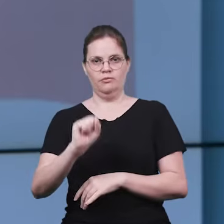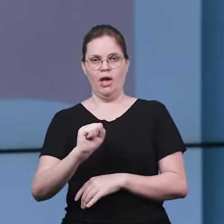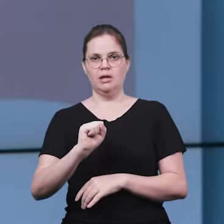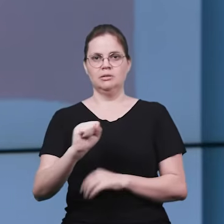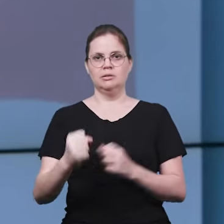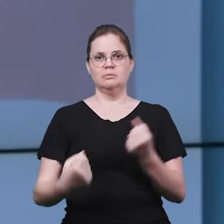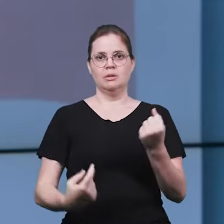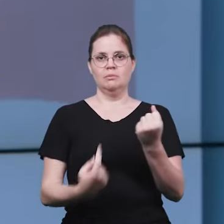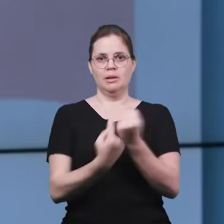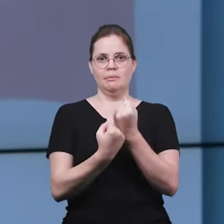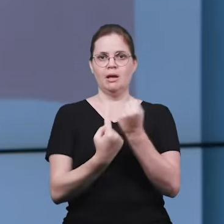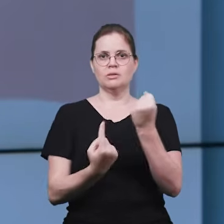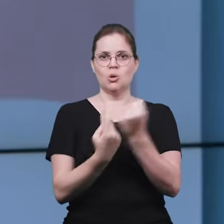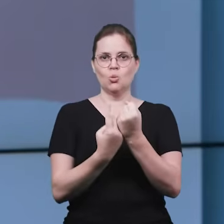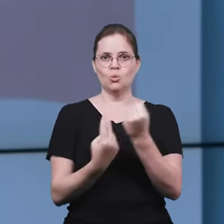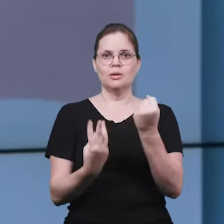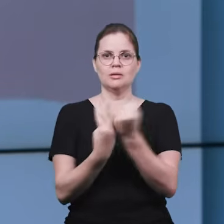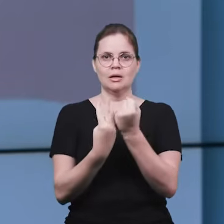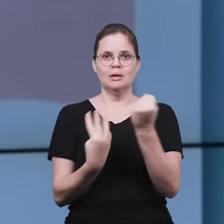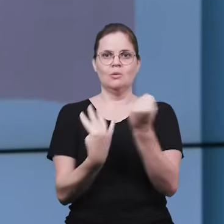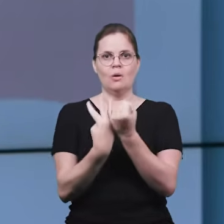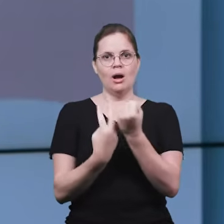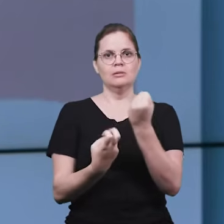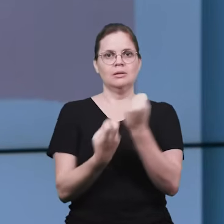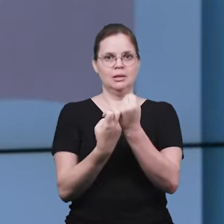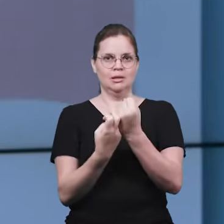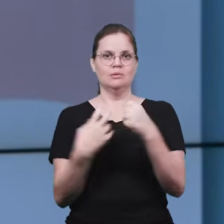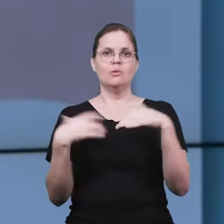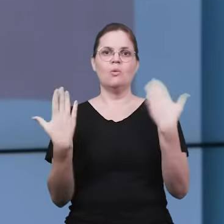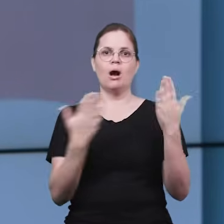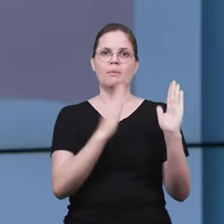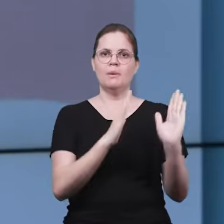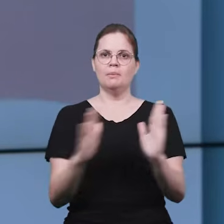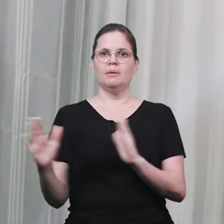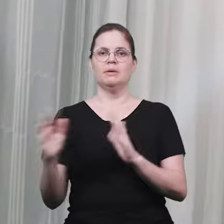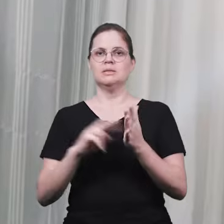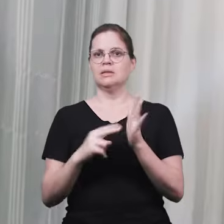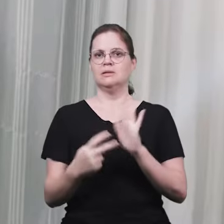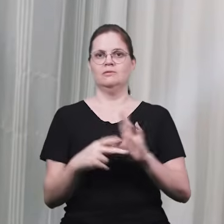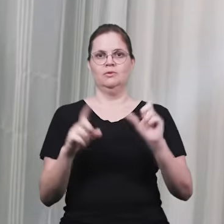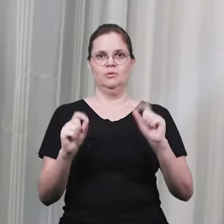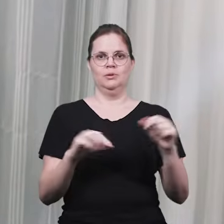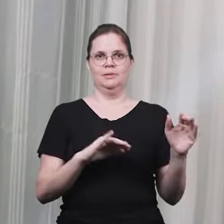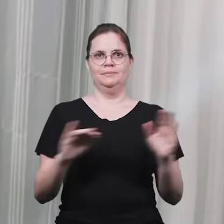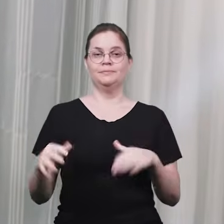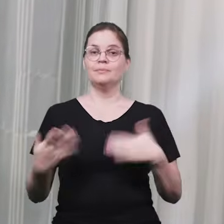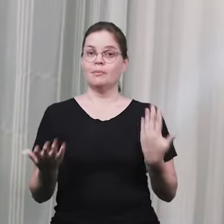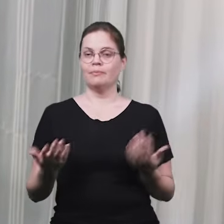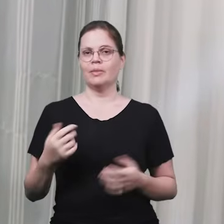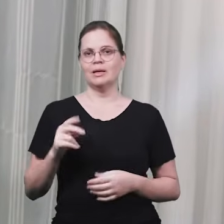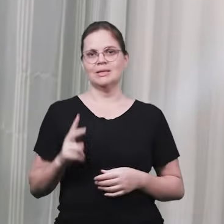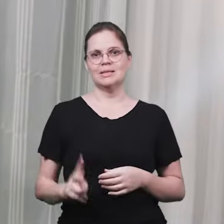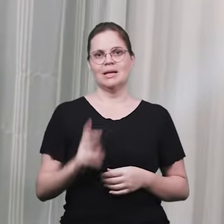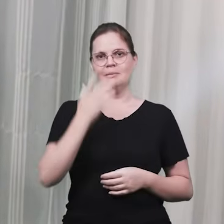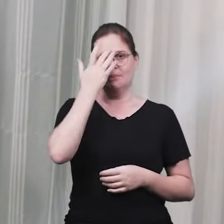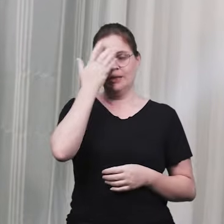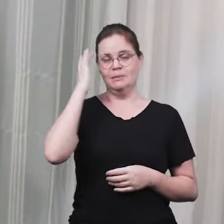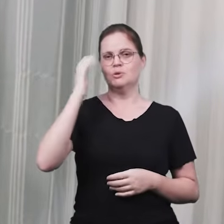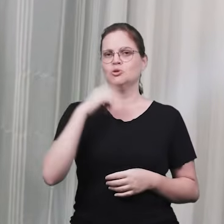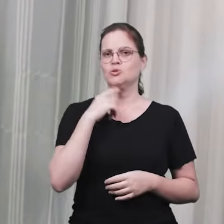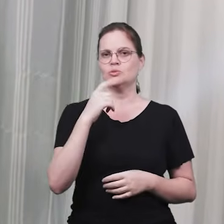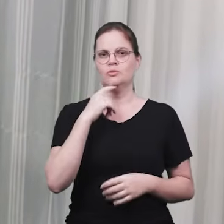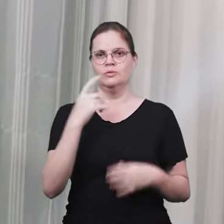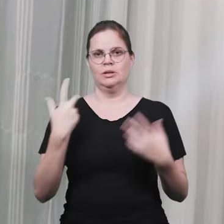nível dessa divisão representa, Miriam? Leonice, essa é uma pergunta recorrente entre os